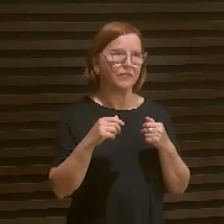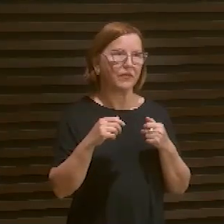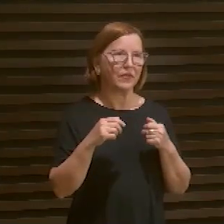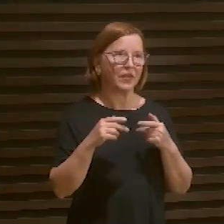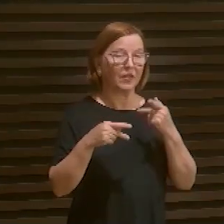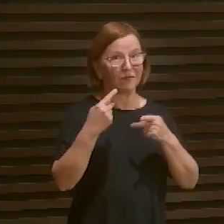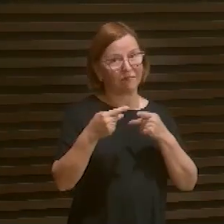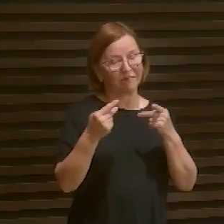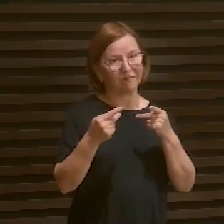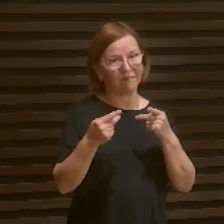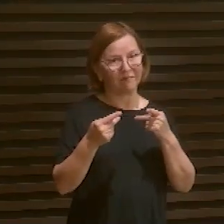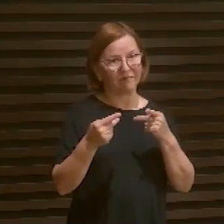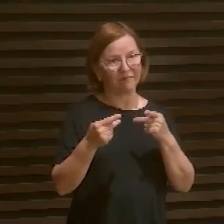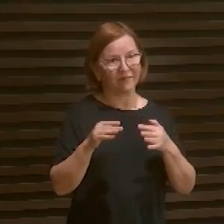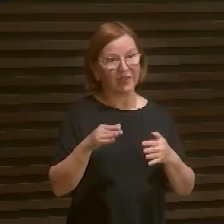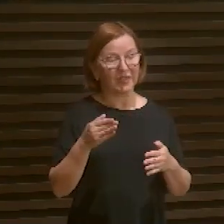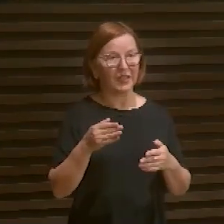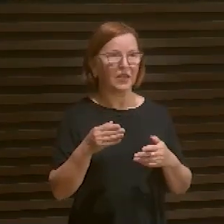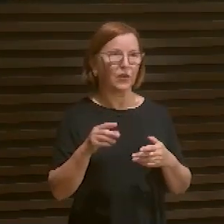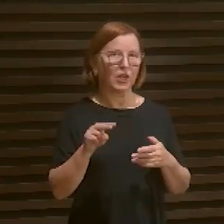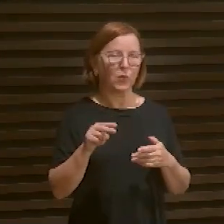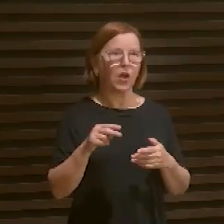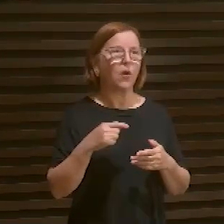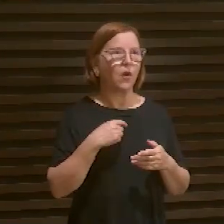está dizendo, eu concordo com isso aqui. Confissão